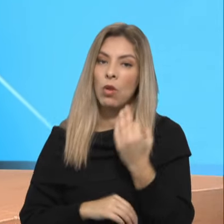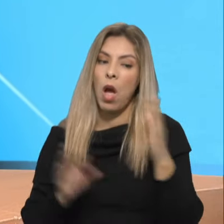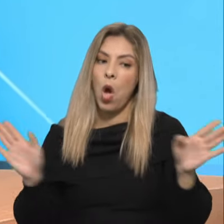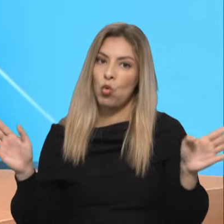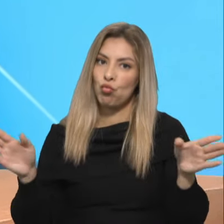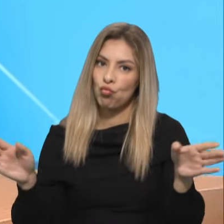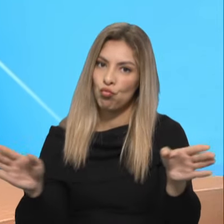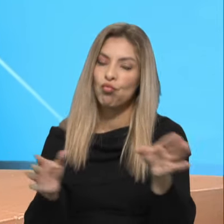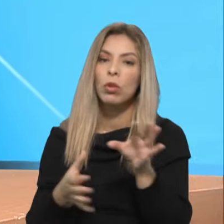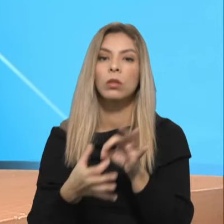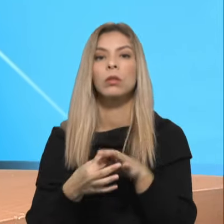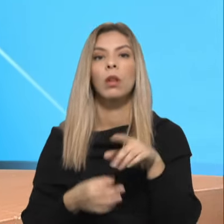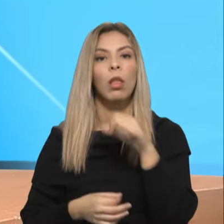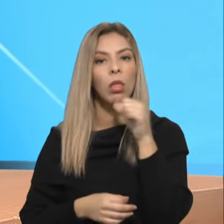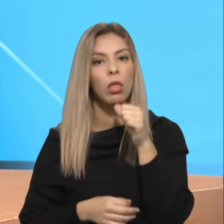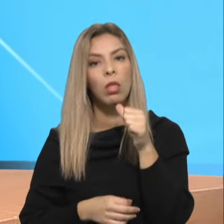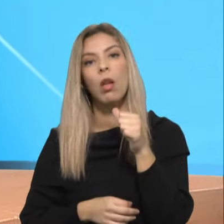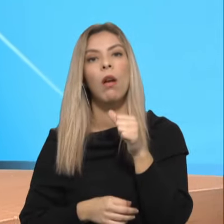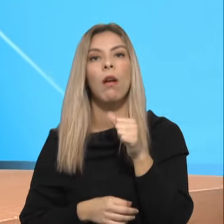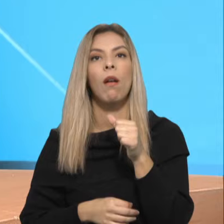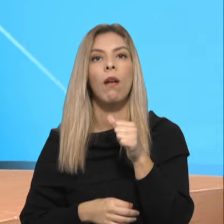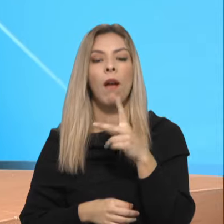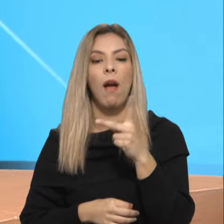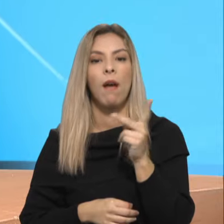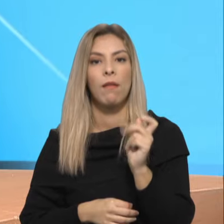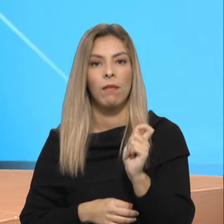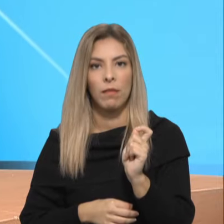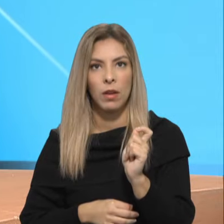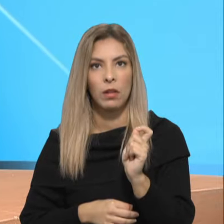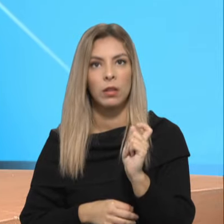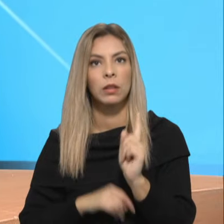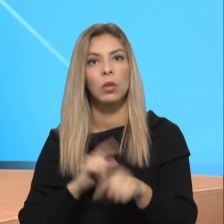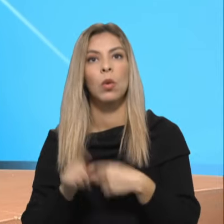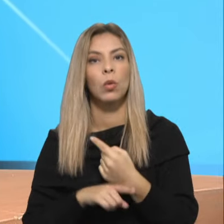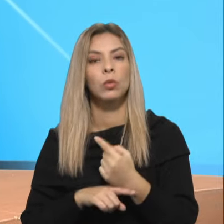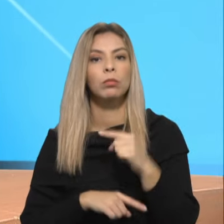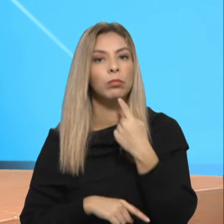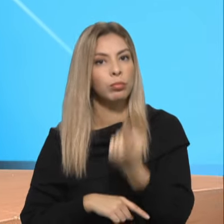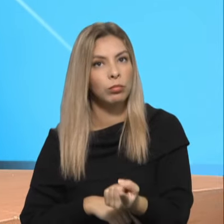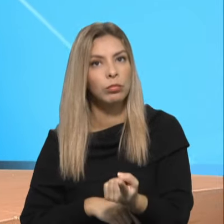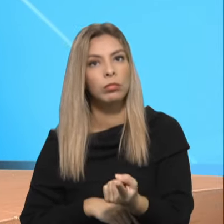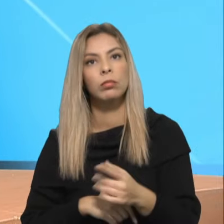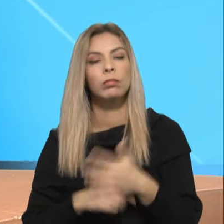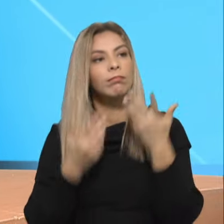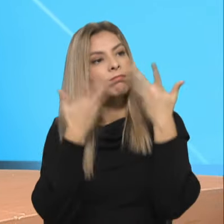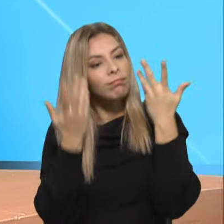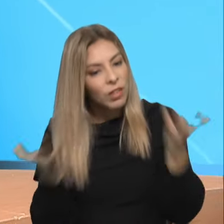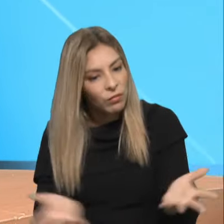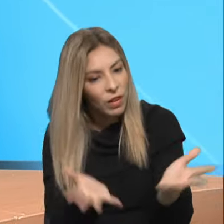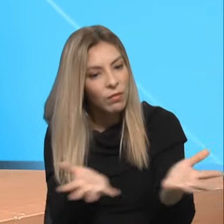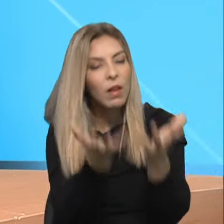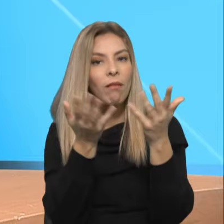há traduções que dizem Ave, cheia de graça, outras dizem, de maneira mais perfeita e mais rigorosa, Alegra-te, cheia de